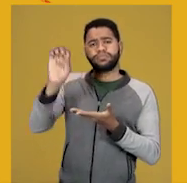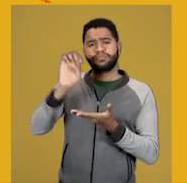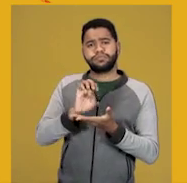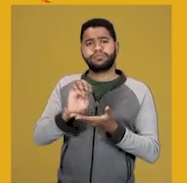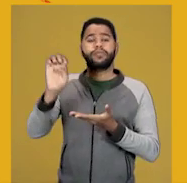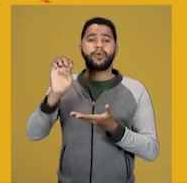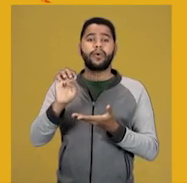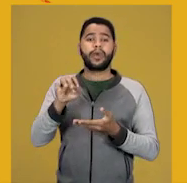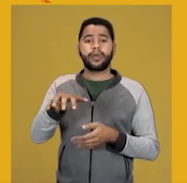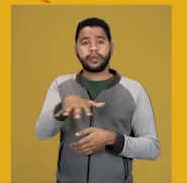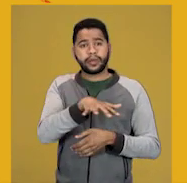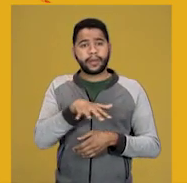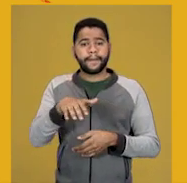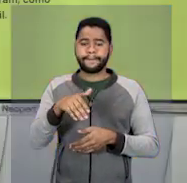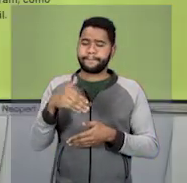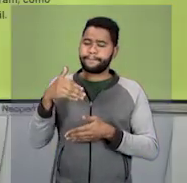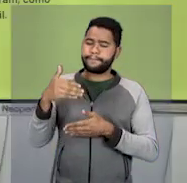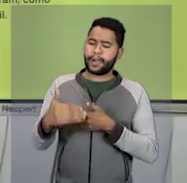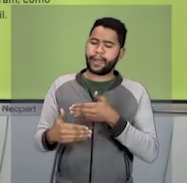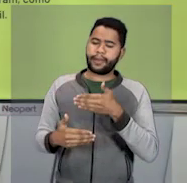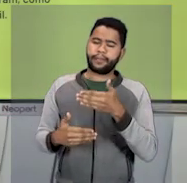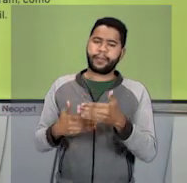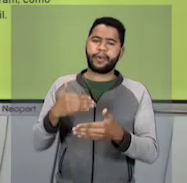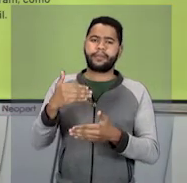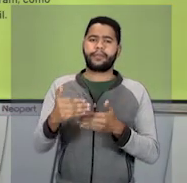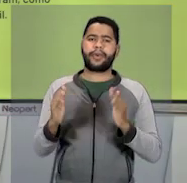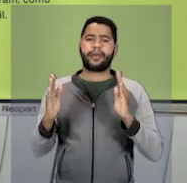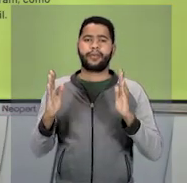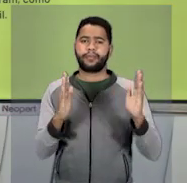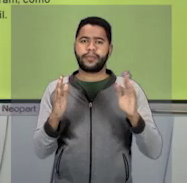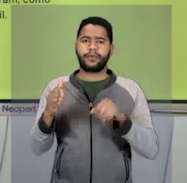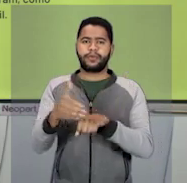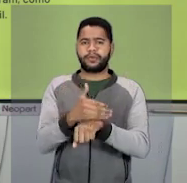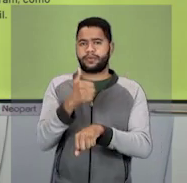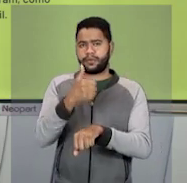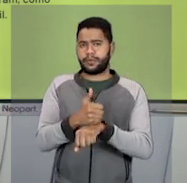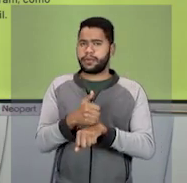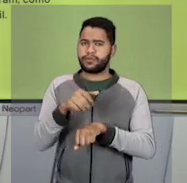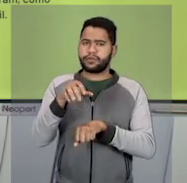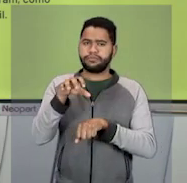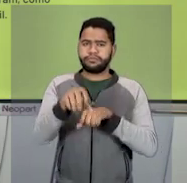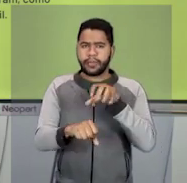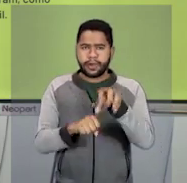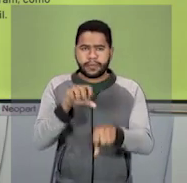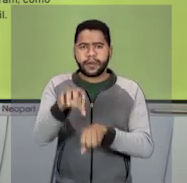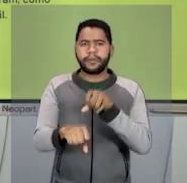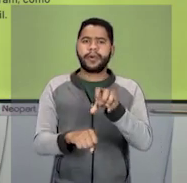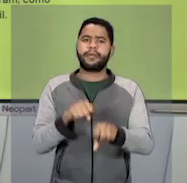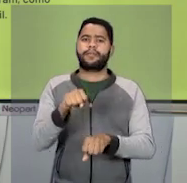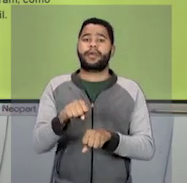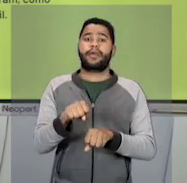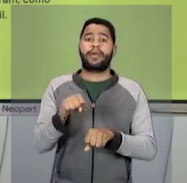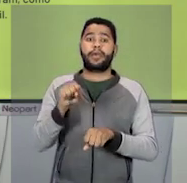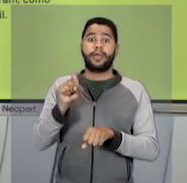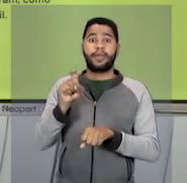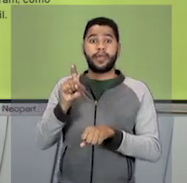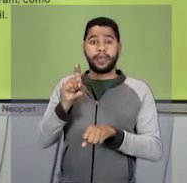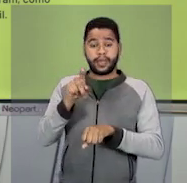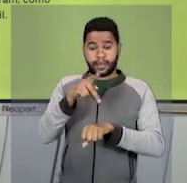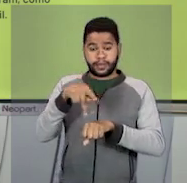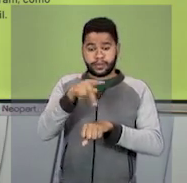que se construiu ao longo do tempo desse período colonial de exploração, né? Ou seja, os países latino-americanos